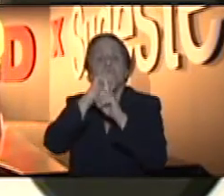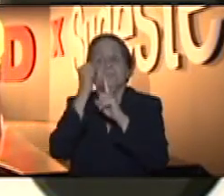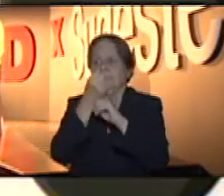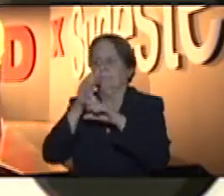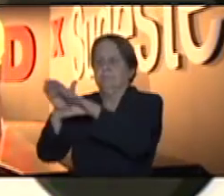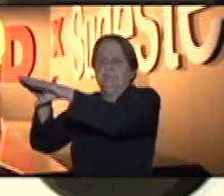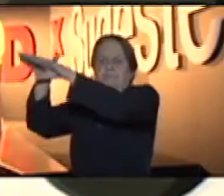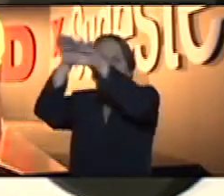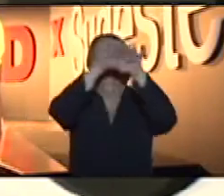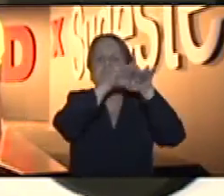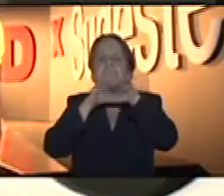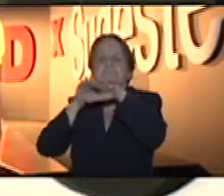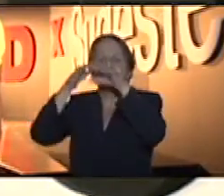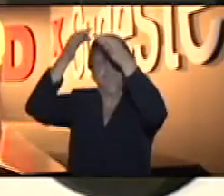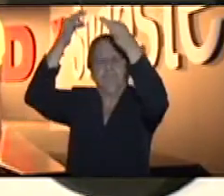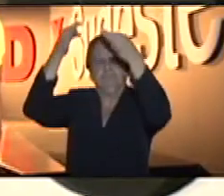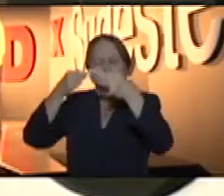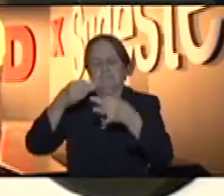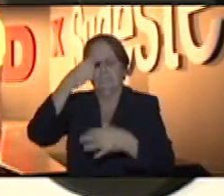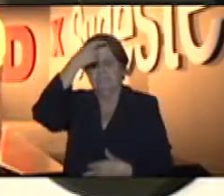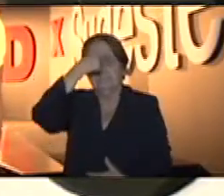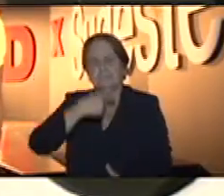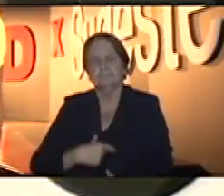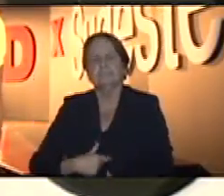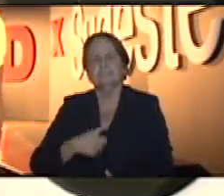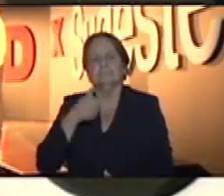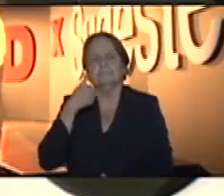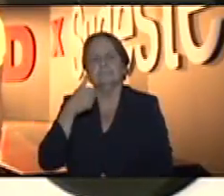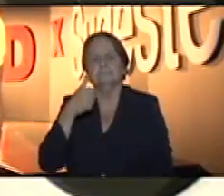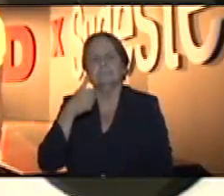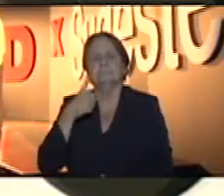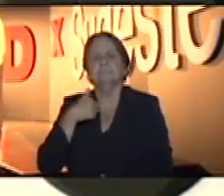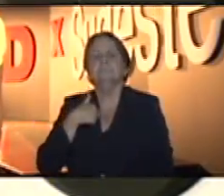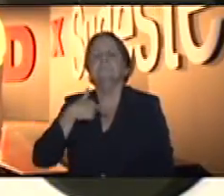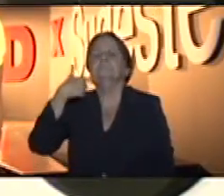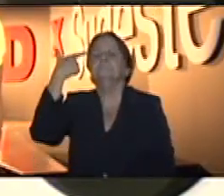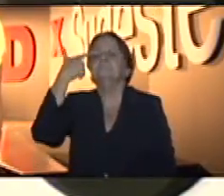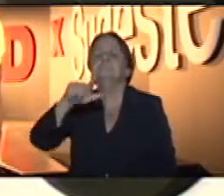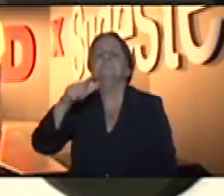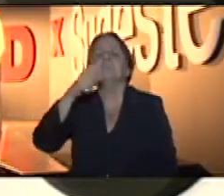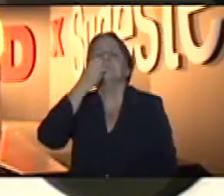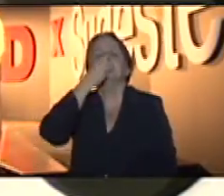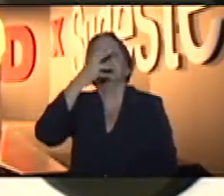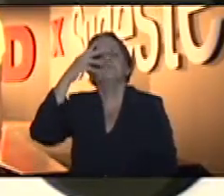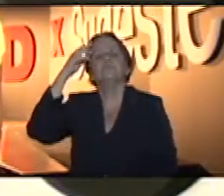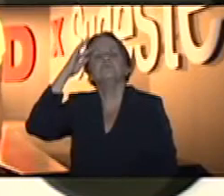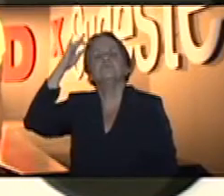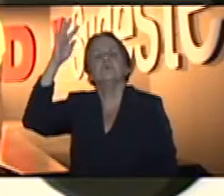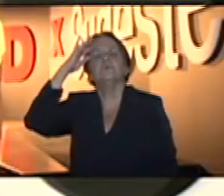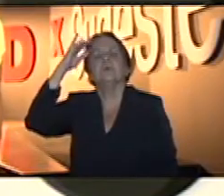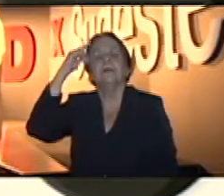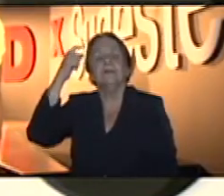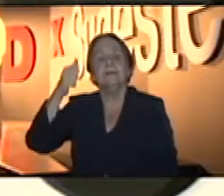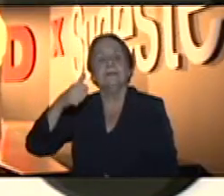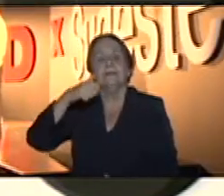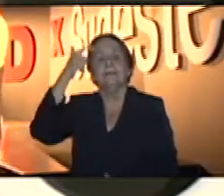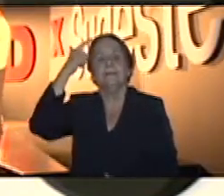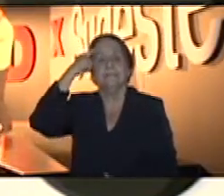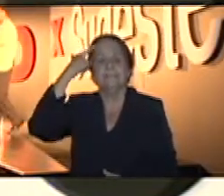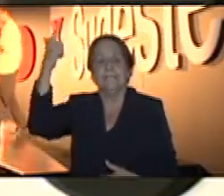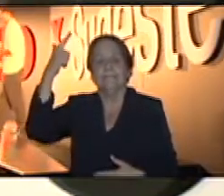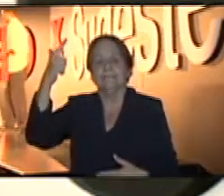igualitária Justa e humana continuamos a ter bons sonhos e grandes ideias